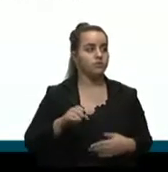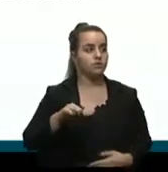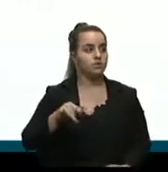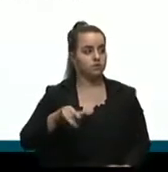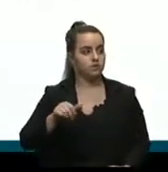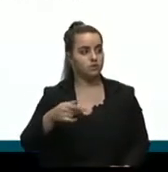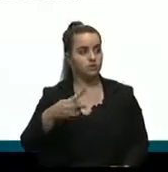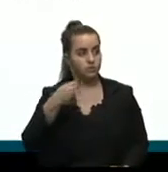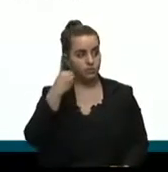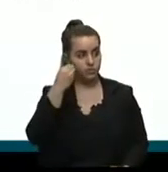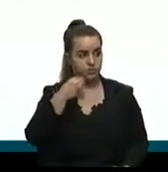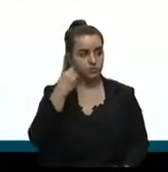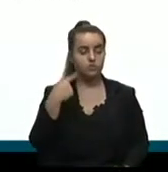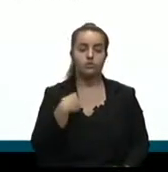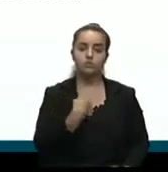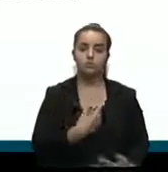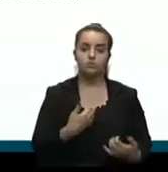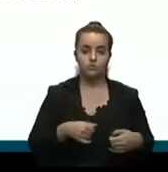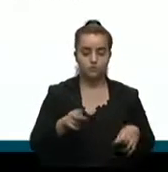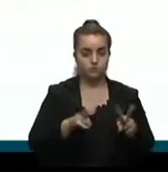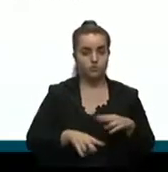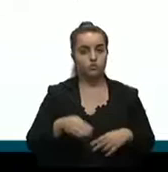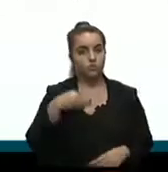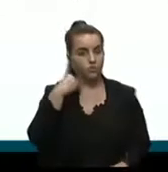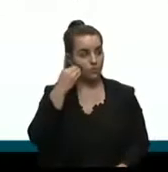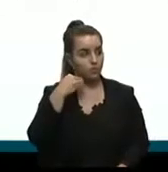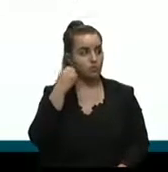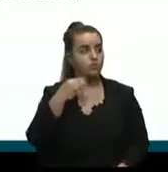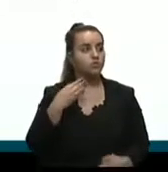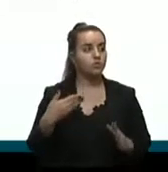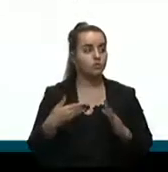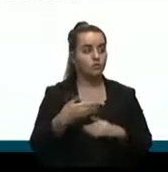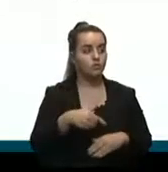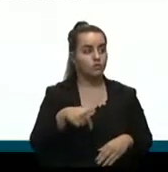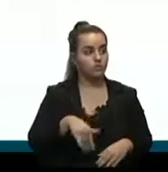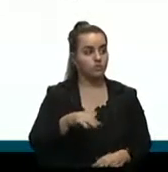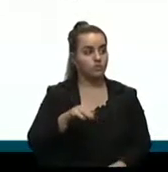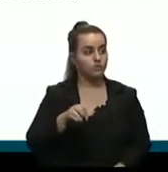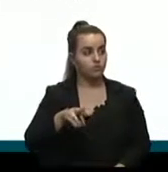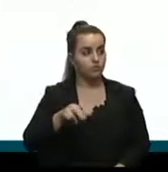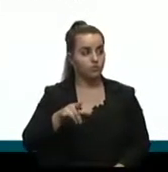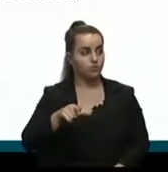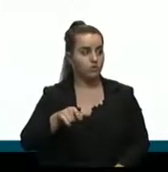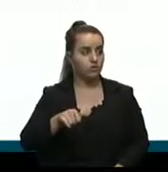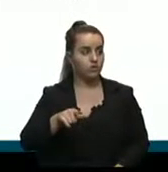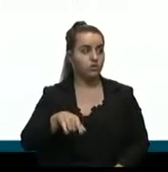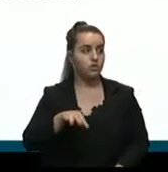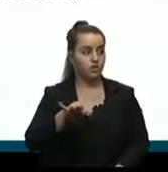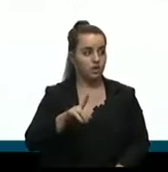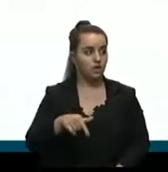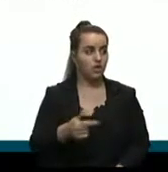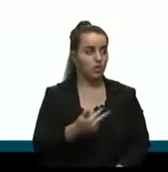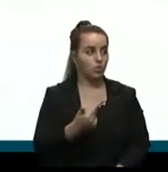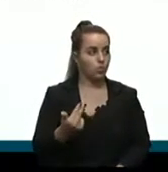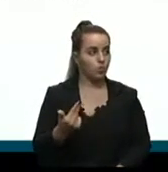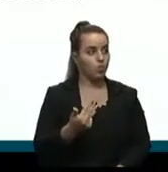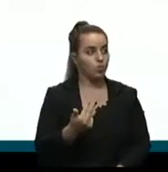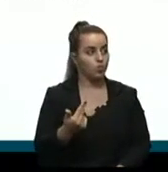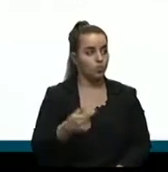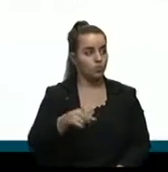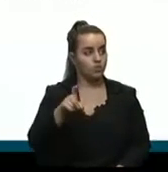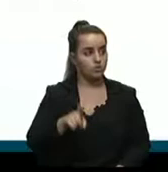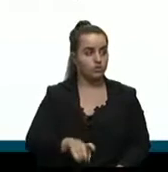estatística de teste. Nós vamos determinar a estatística de teste por meio da seguinte fórmula. T é igual